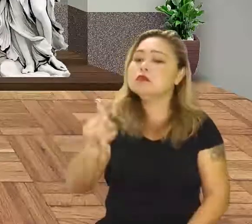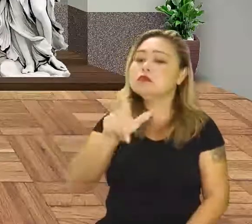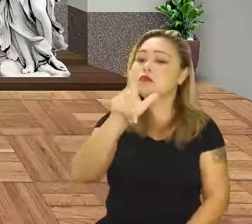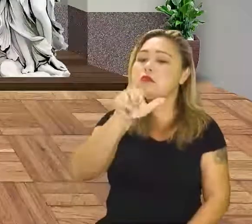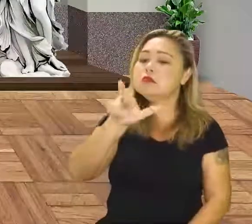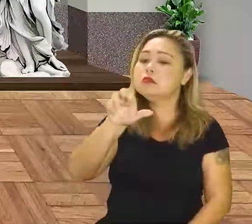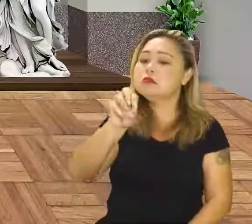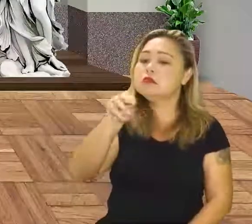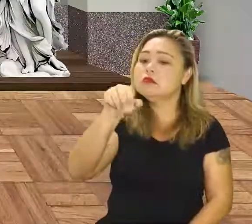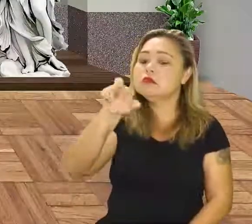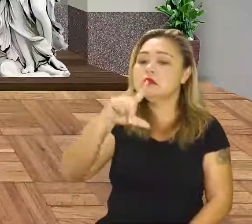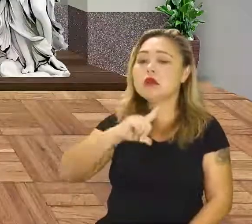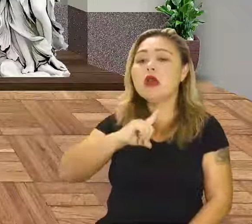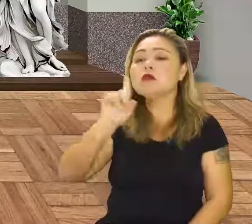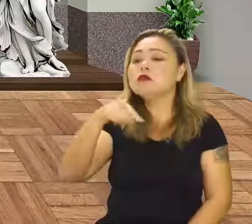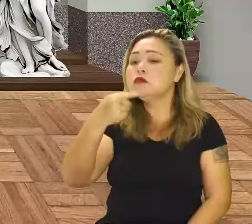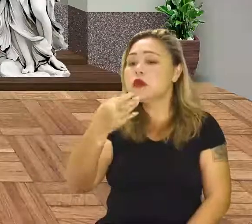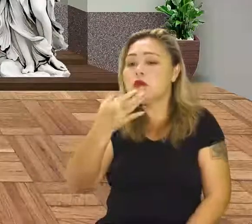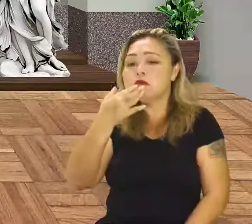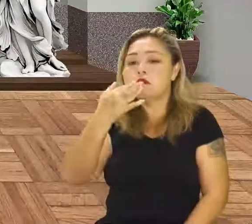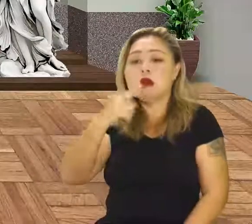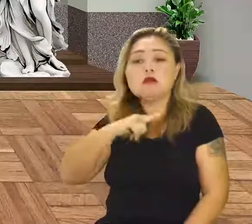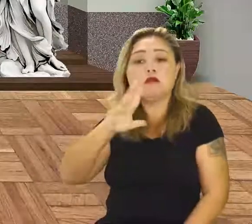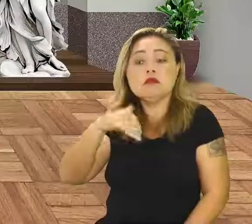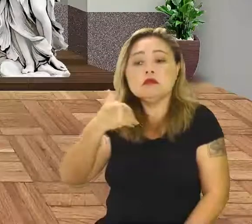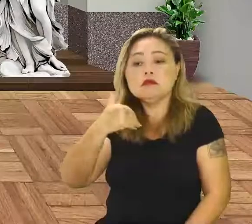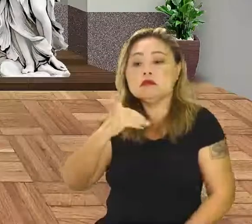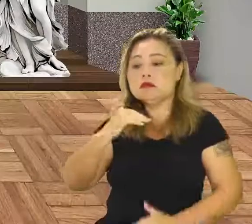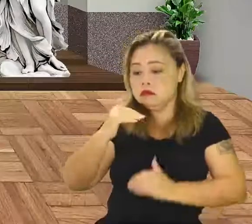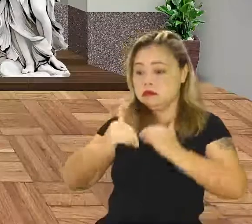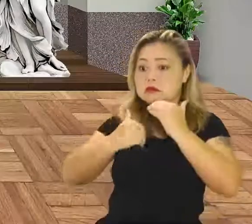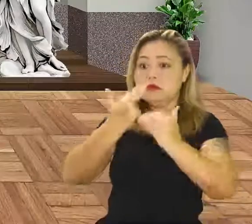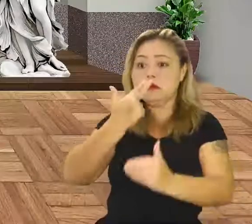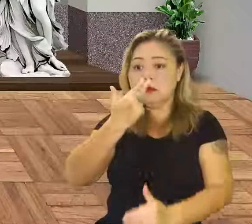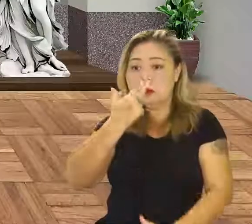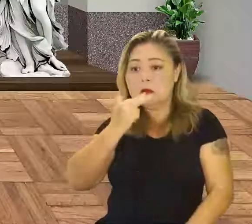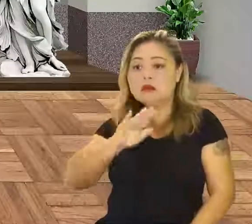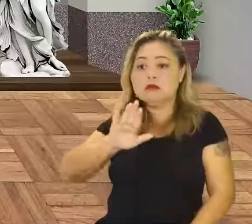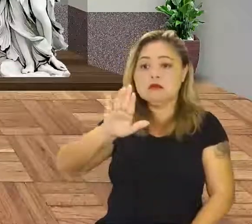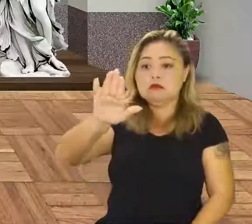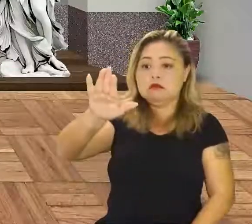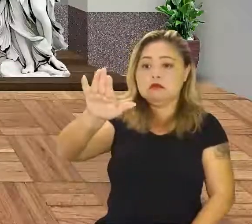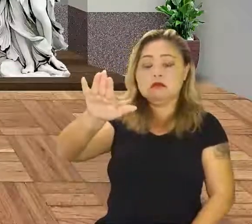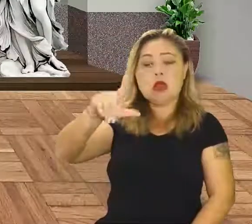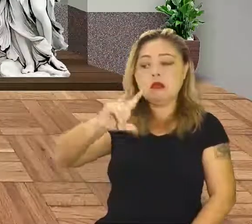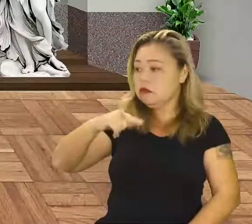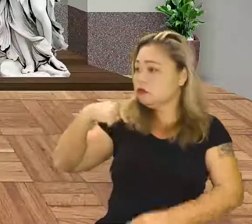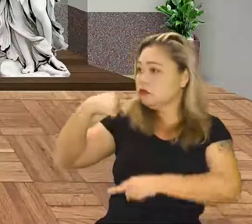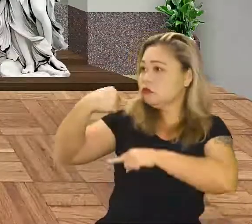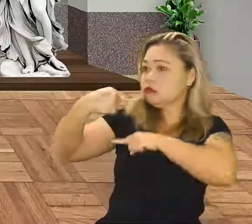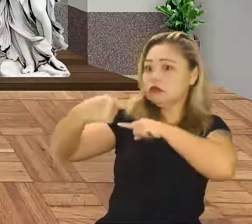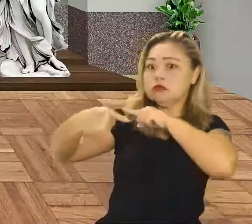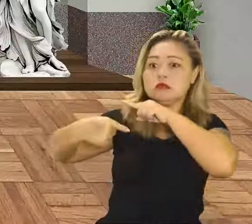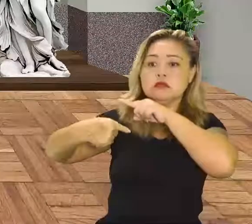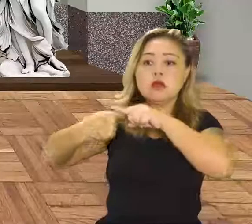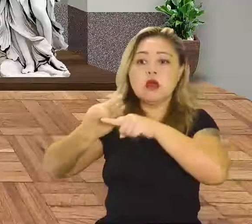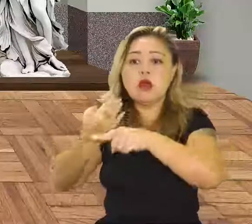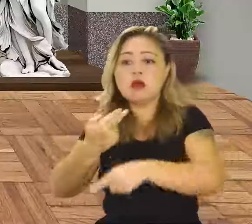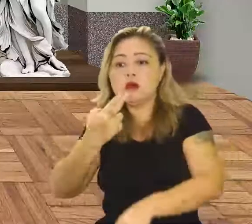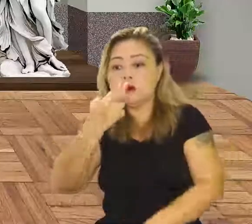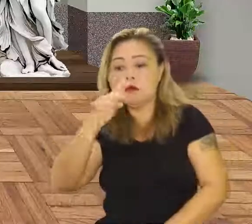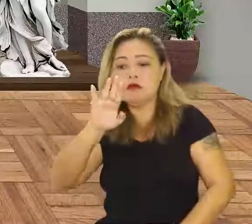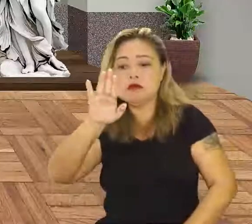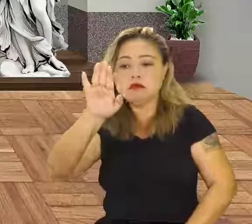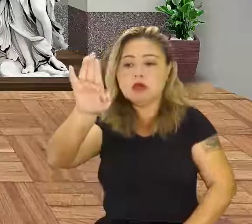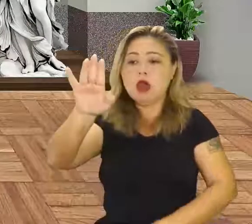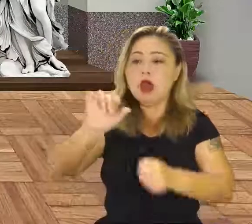já o motivo que foi a ascensão do nazismo. Vocês viram toda essa sequência, como o nazismo chega ao poder,